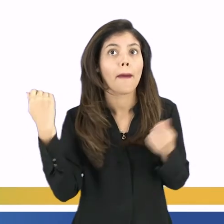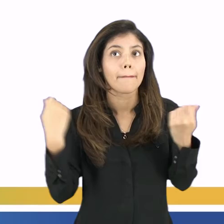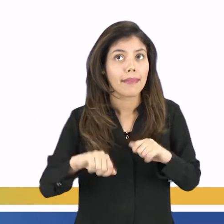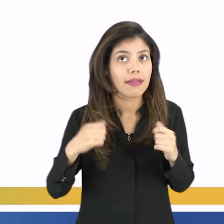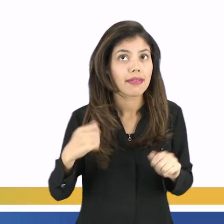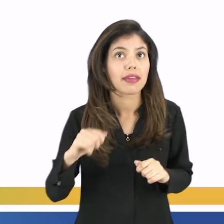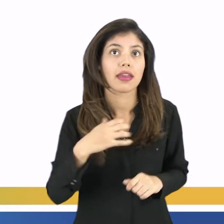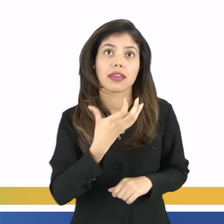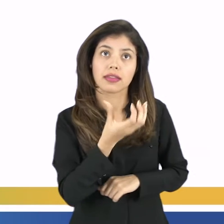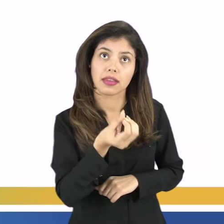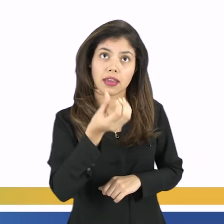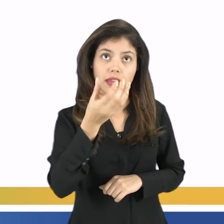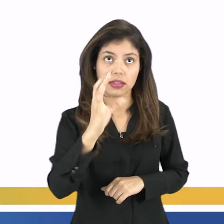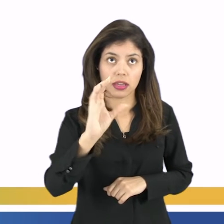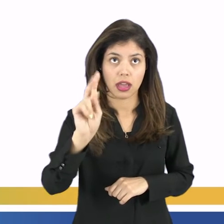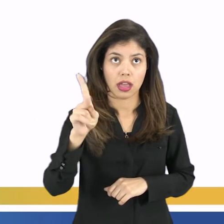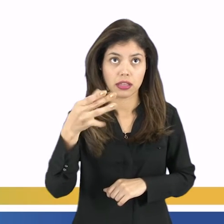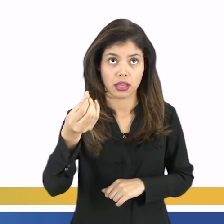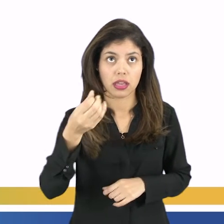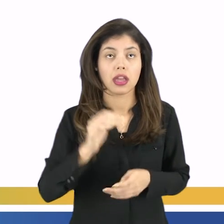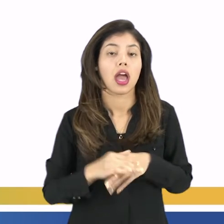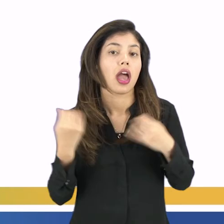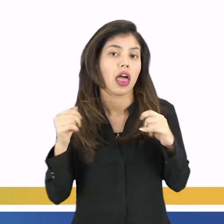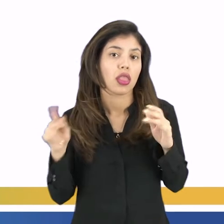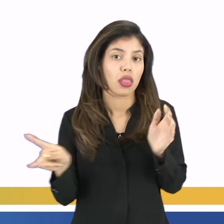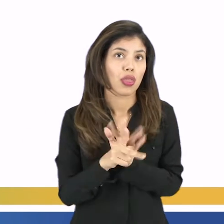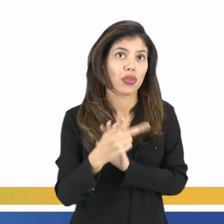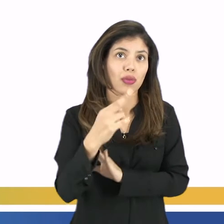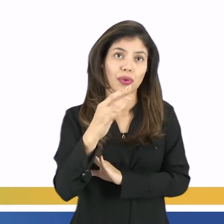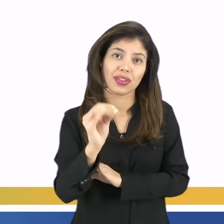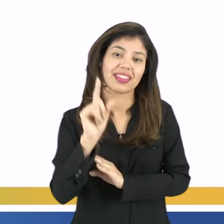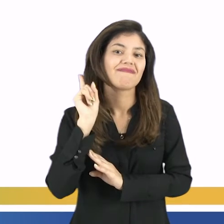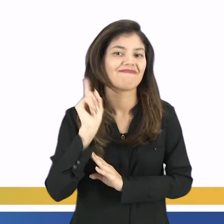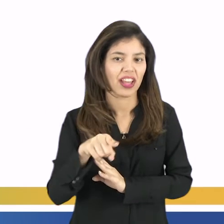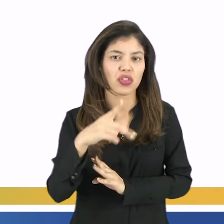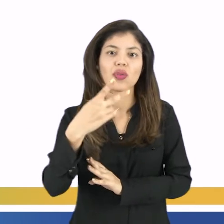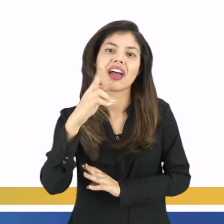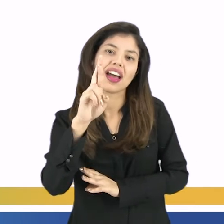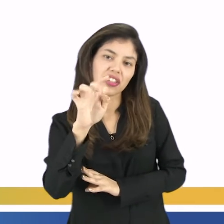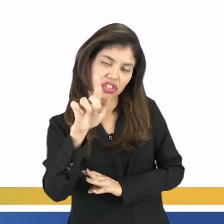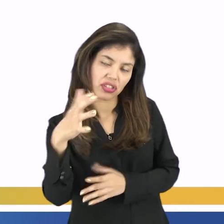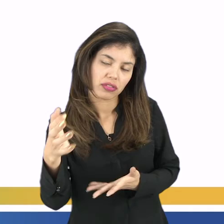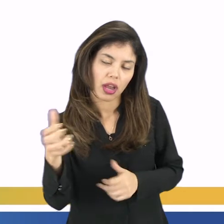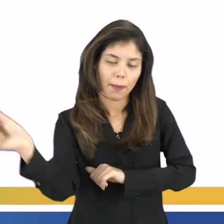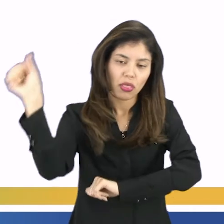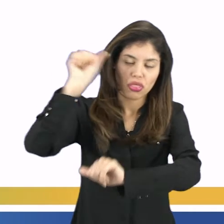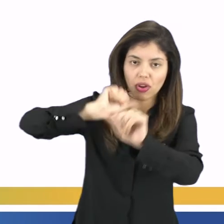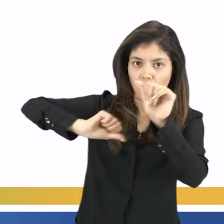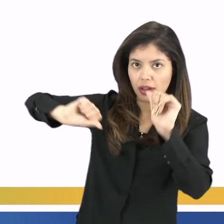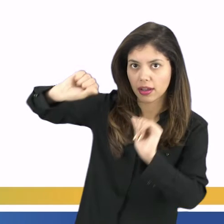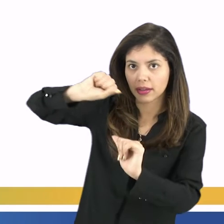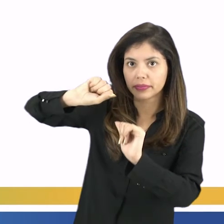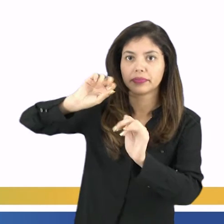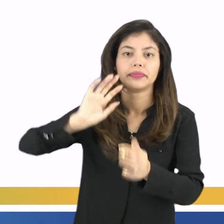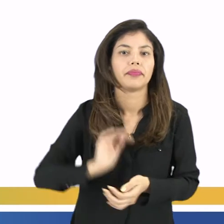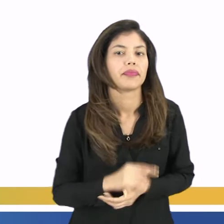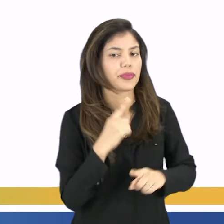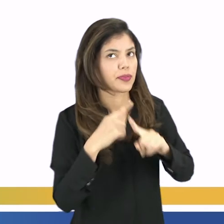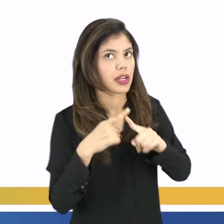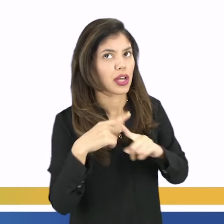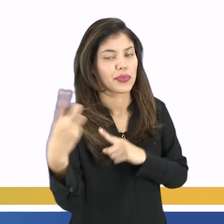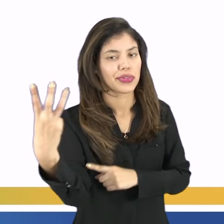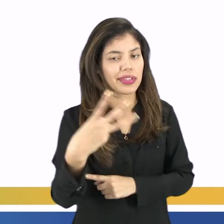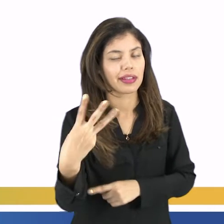do benzeno C6H6 no produto e ele está no reagente. Então, mais uma vez, preciso multiplicar